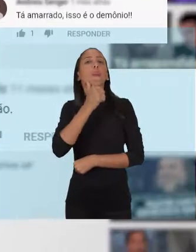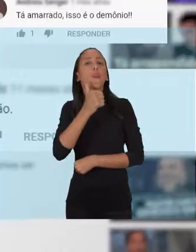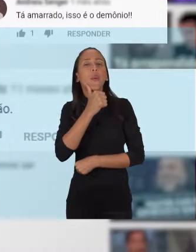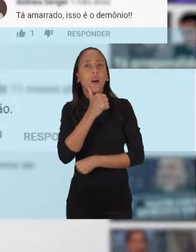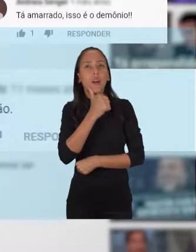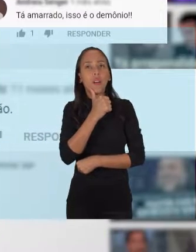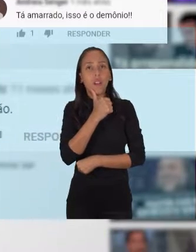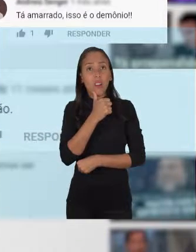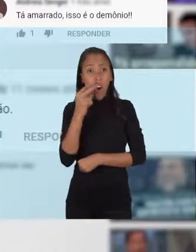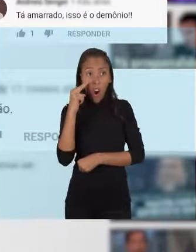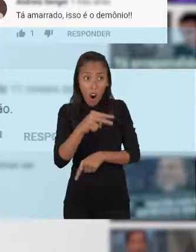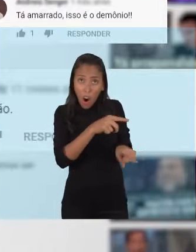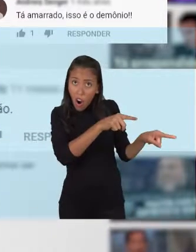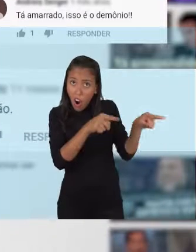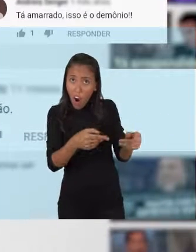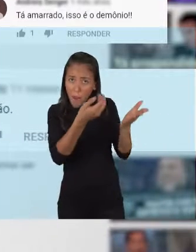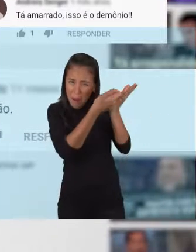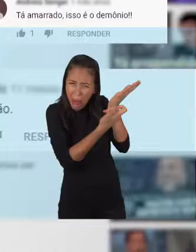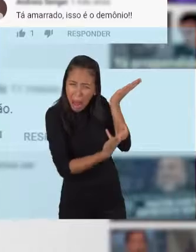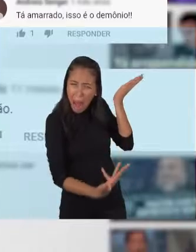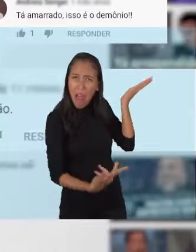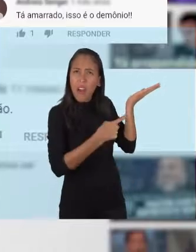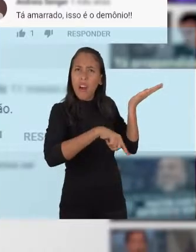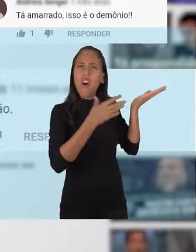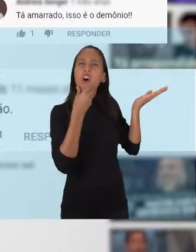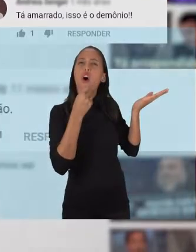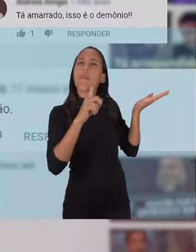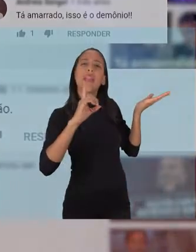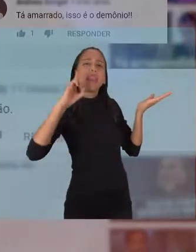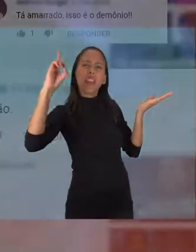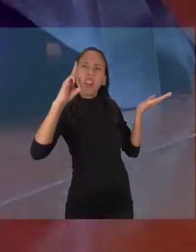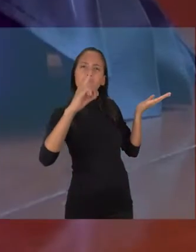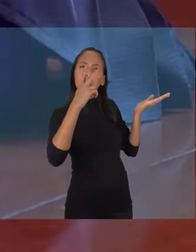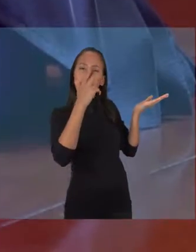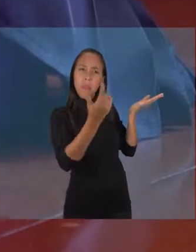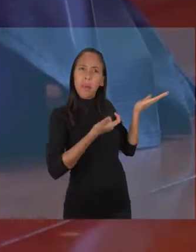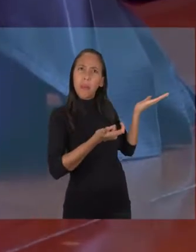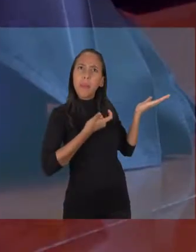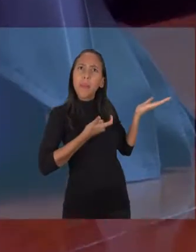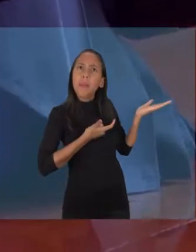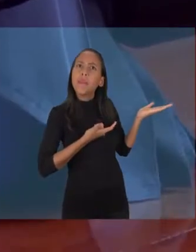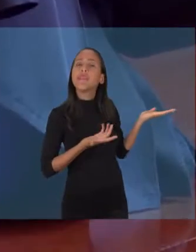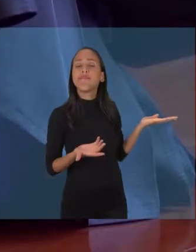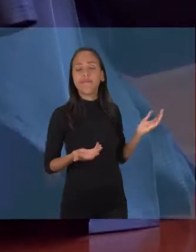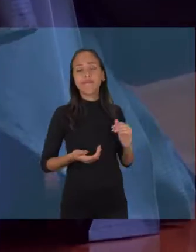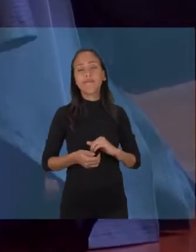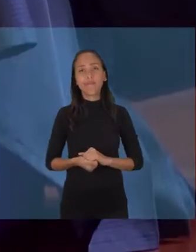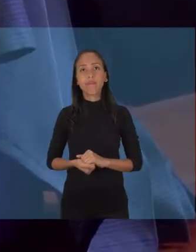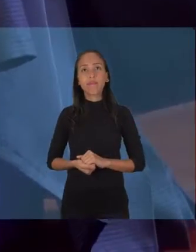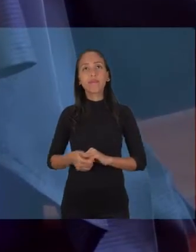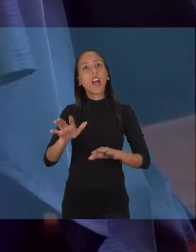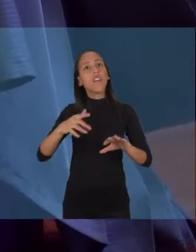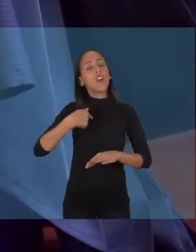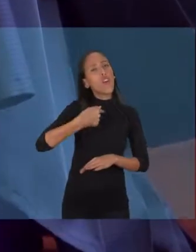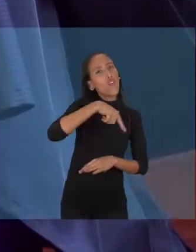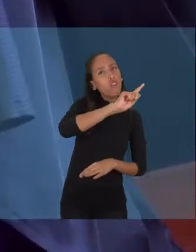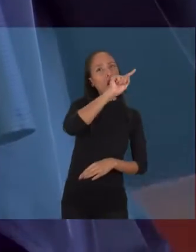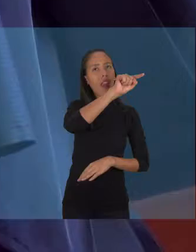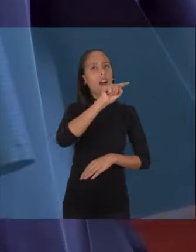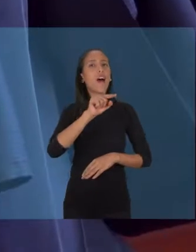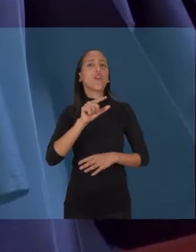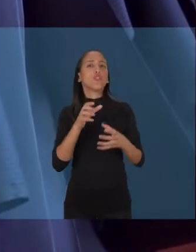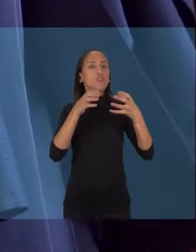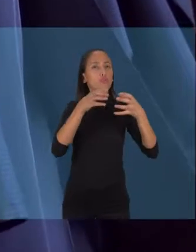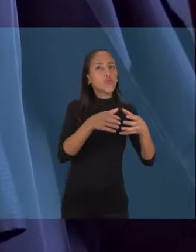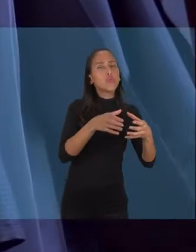de Deus falam de mim, o que eles desejam para mim. Muitas vezes eu preciso ir para o centro e lá existem muito mais pessoas que não são